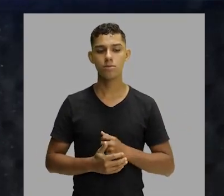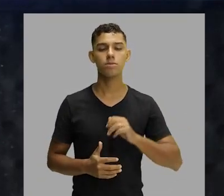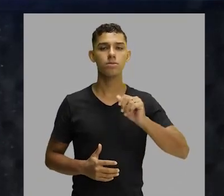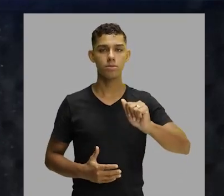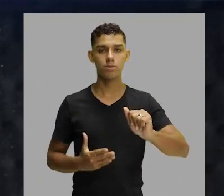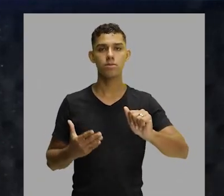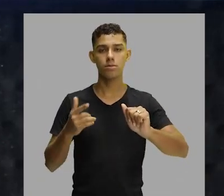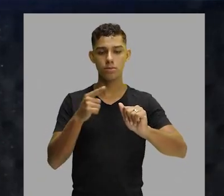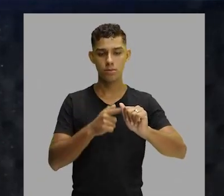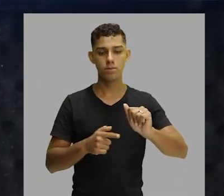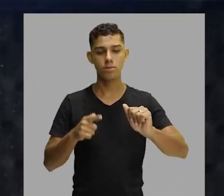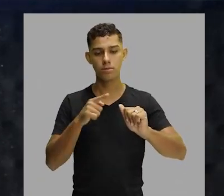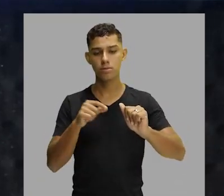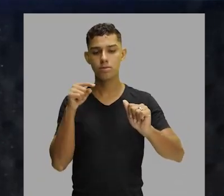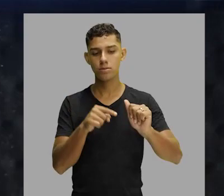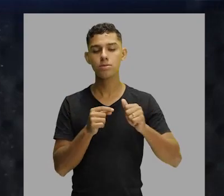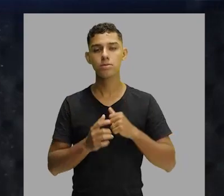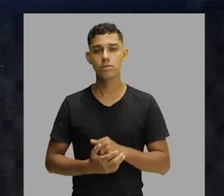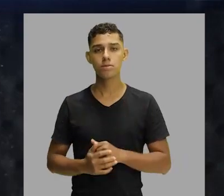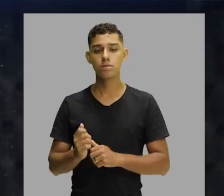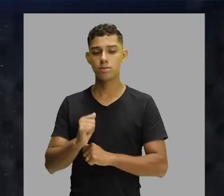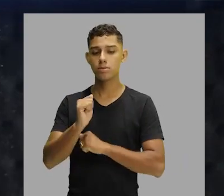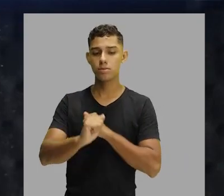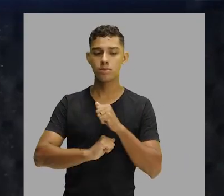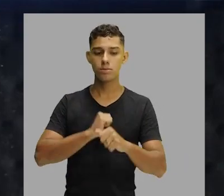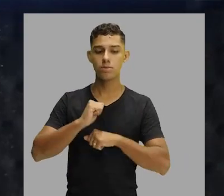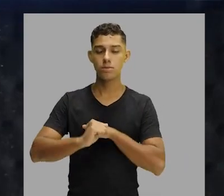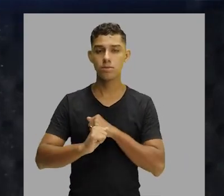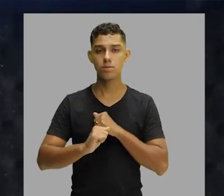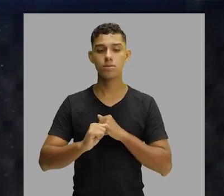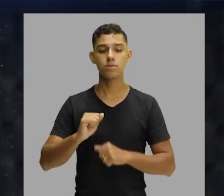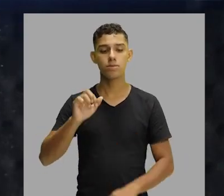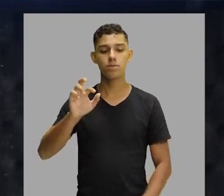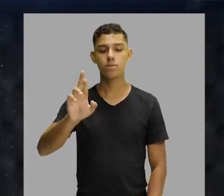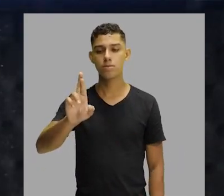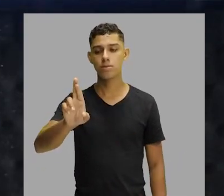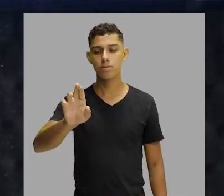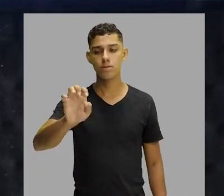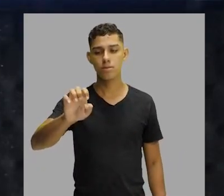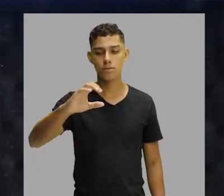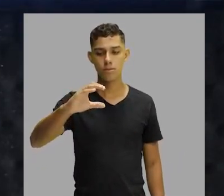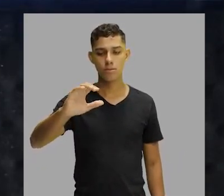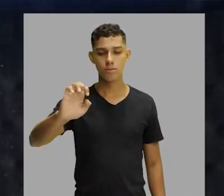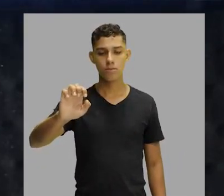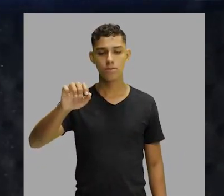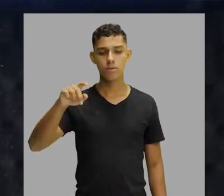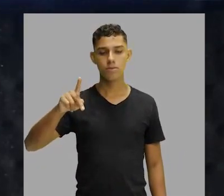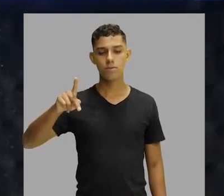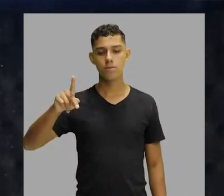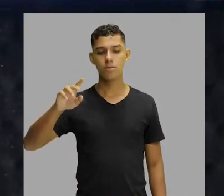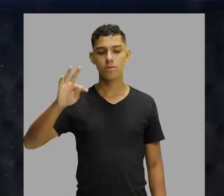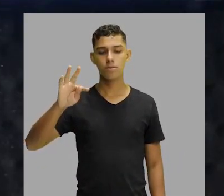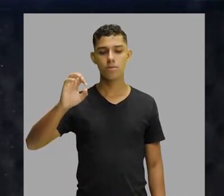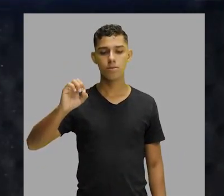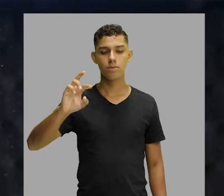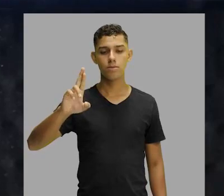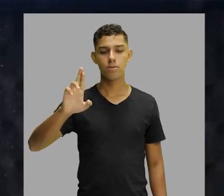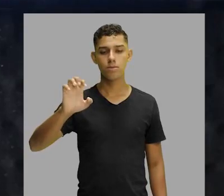pode ser a letra A, né? Átomos receptores. Ok? Então, nós temos toda a